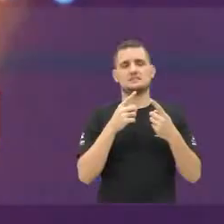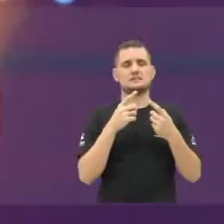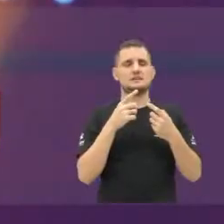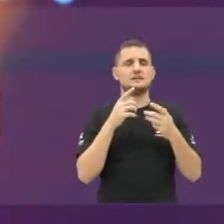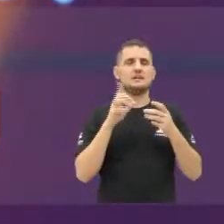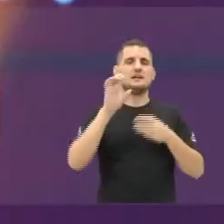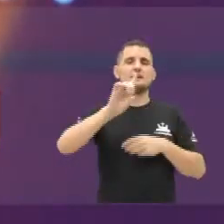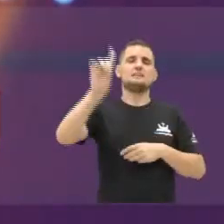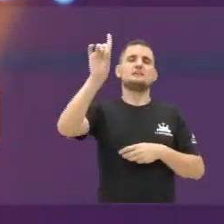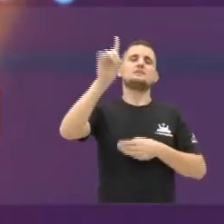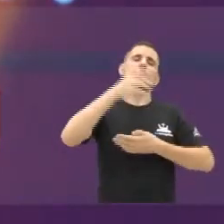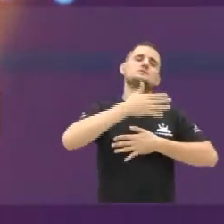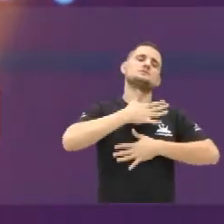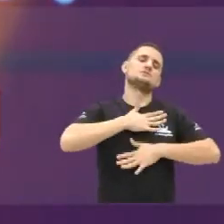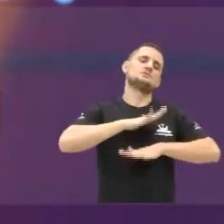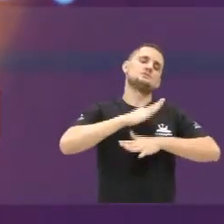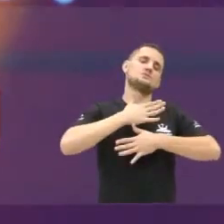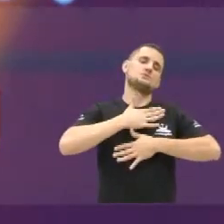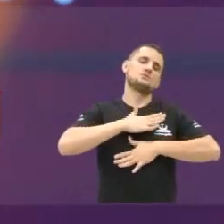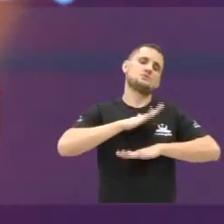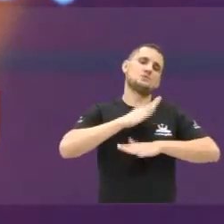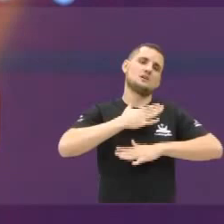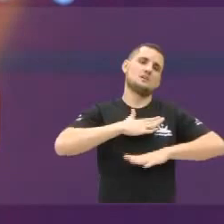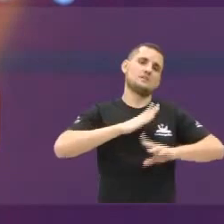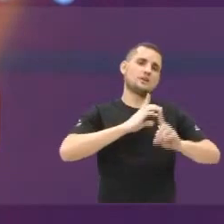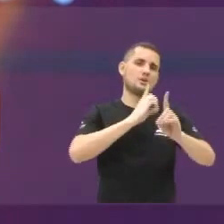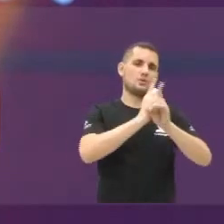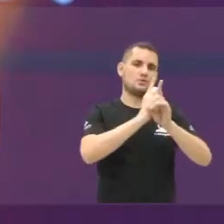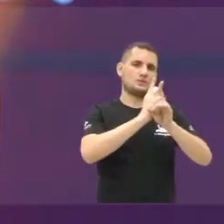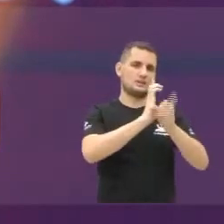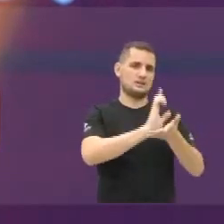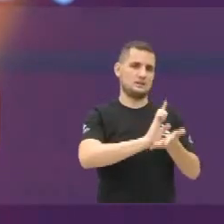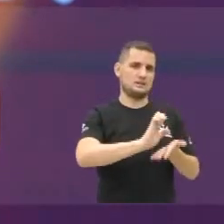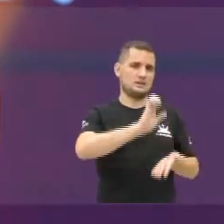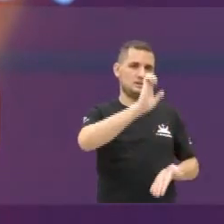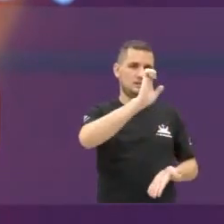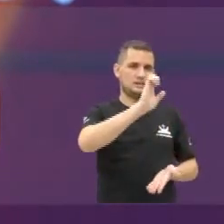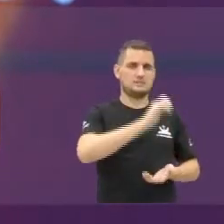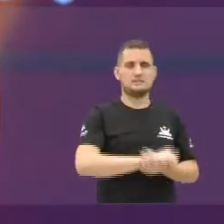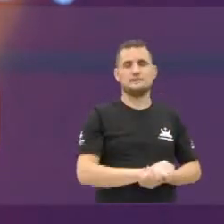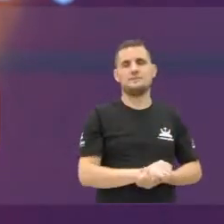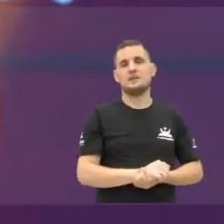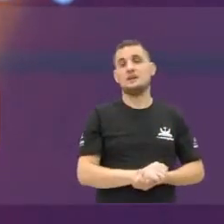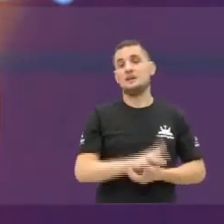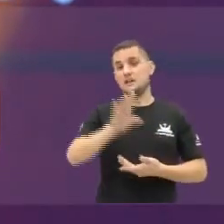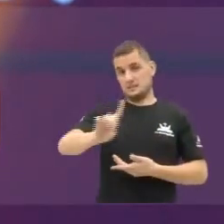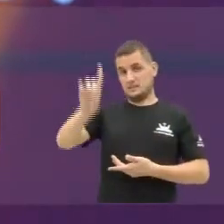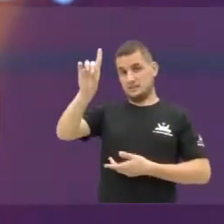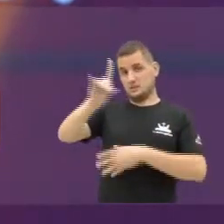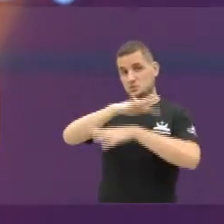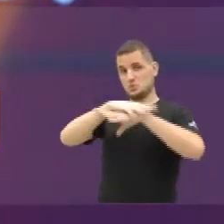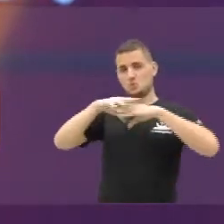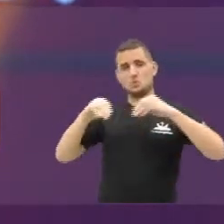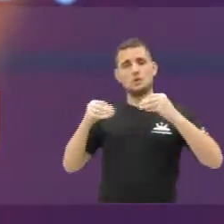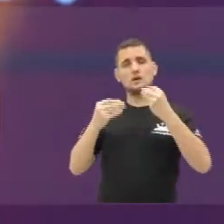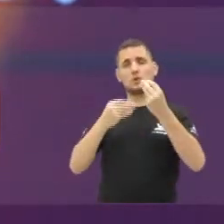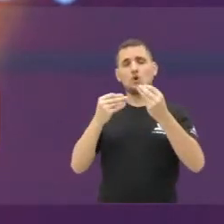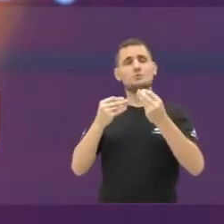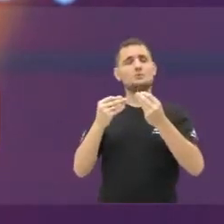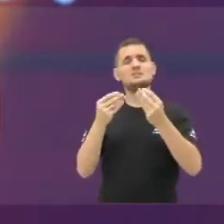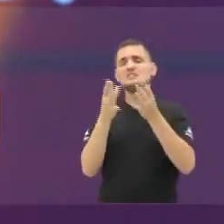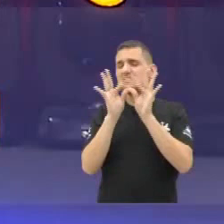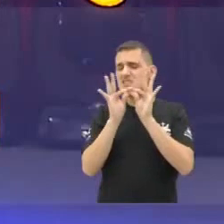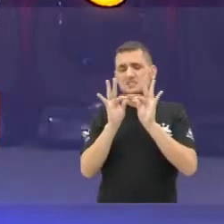suave. Através das coisas mais simples, é que Deus cura e liberta. E